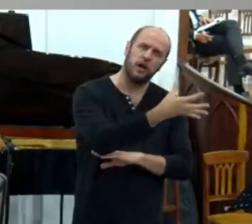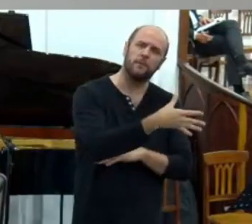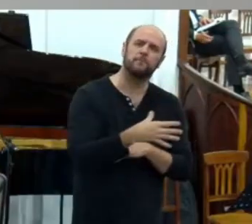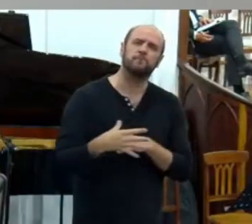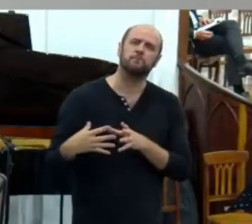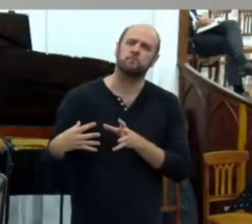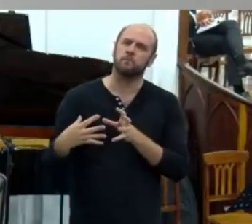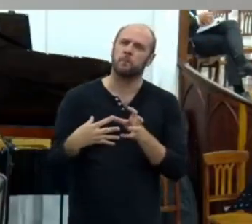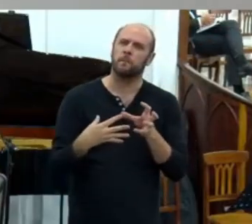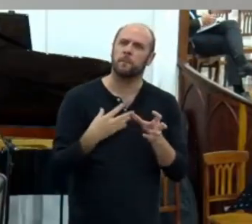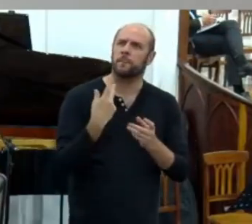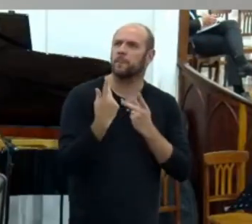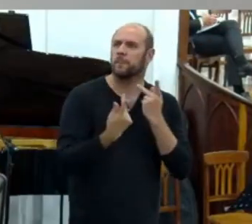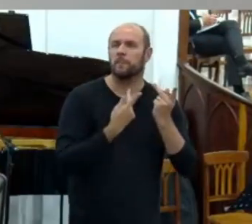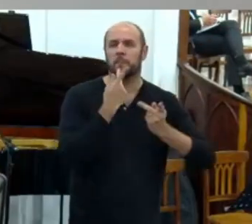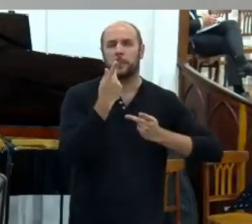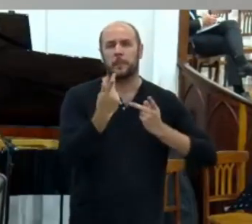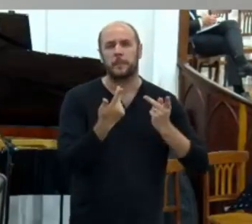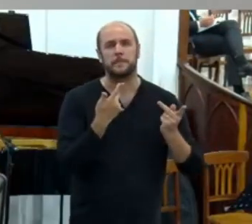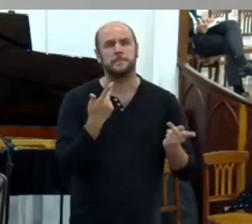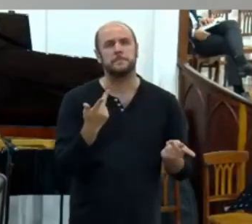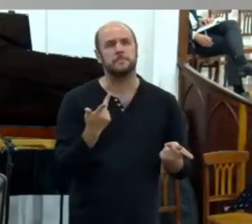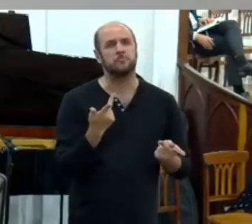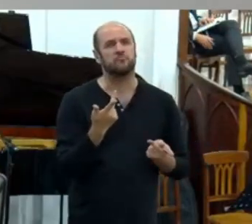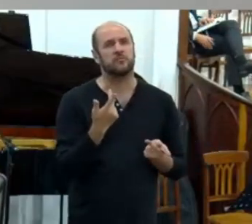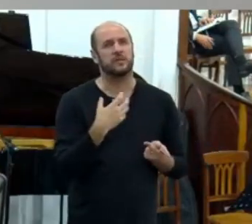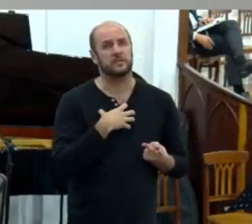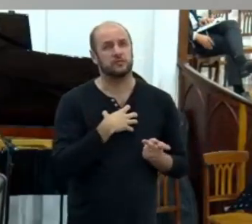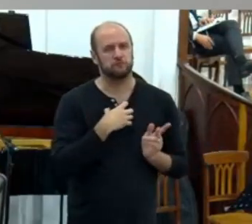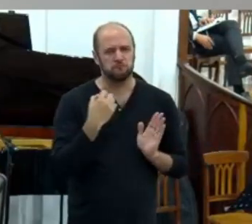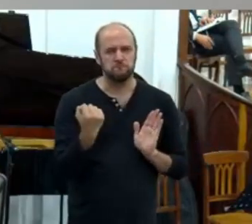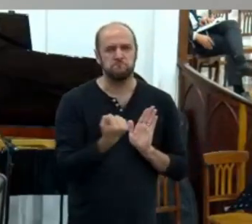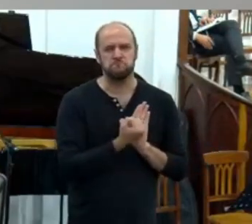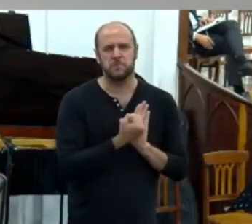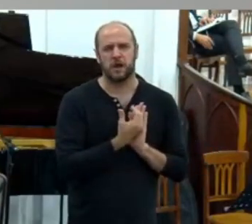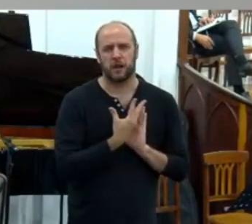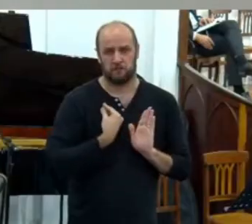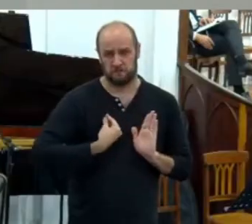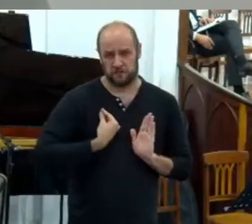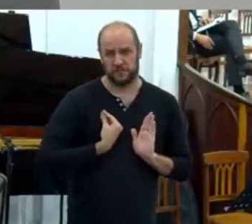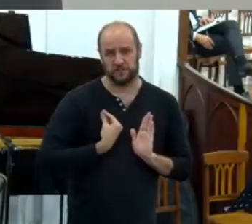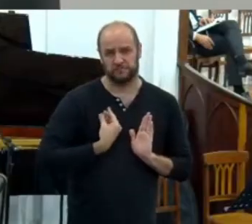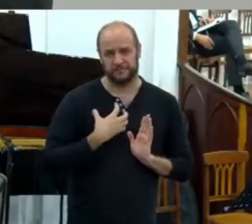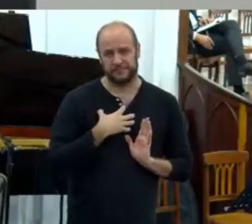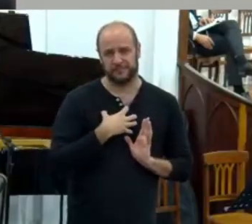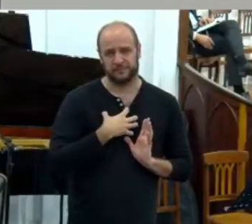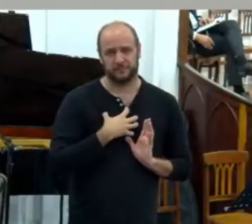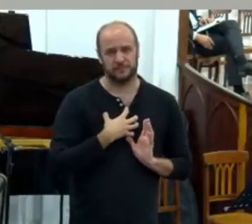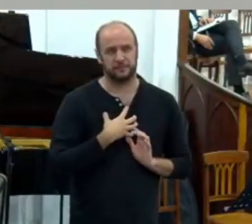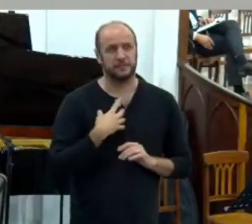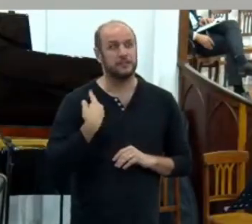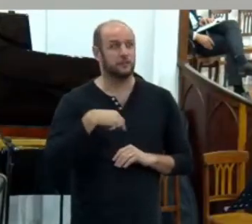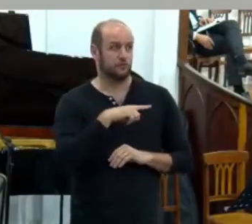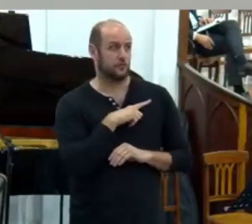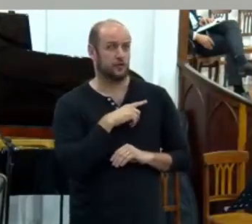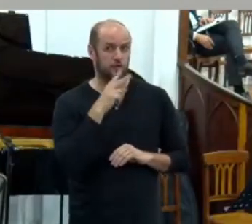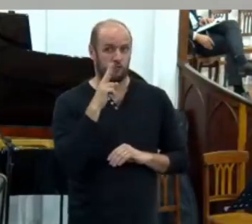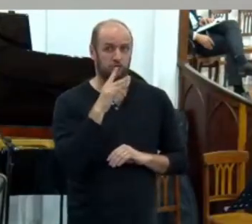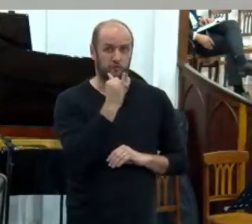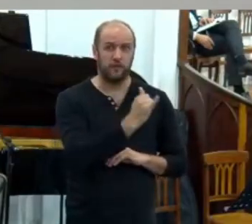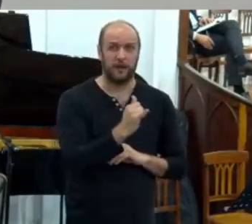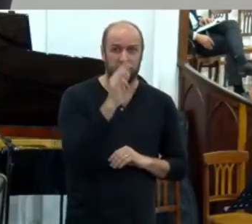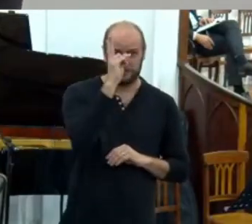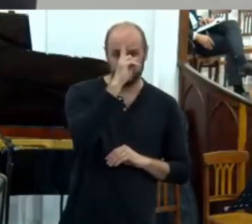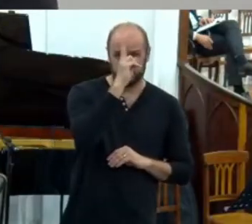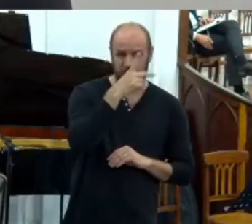ele começou a mencionar aquilo que marcou a vida dele. E por certo, marcou as nossas vidas ao